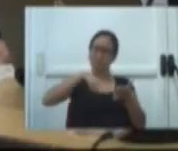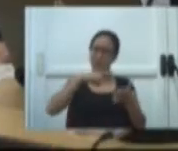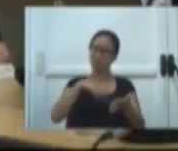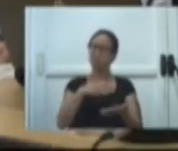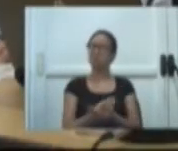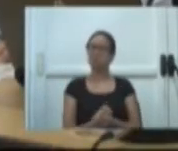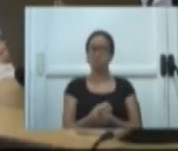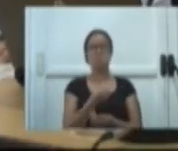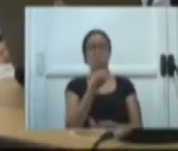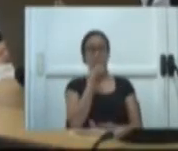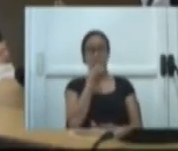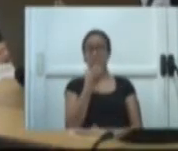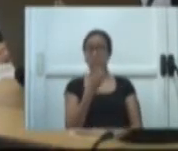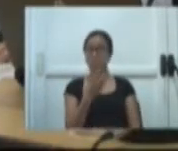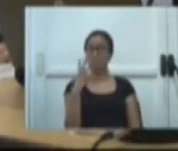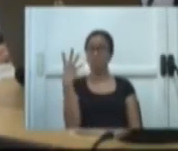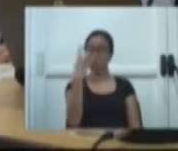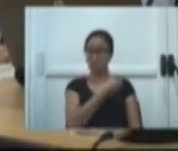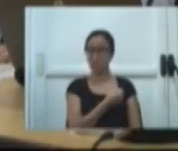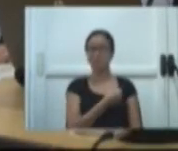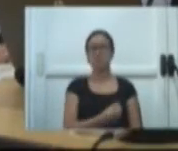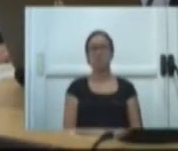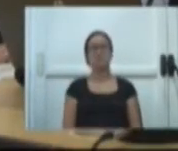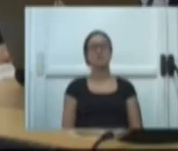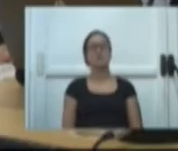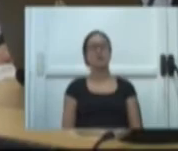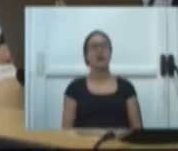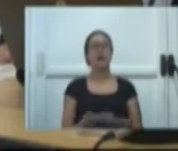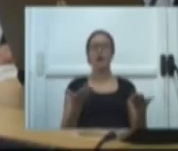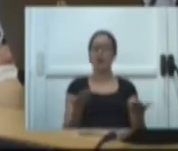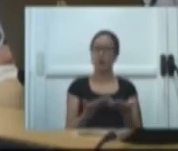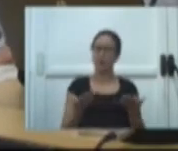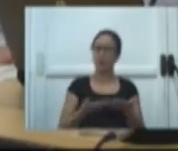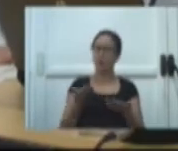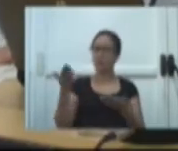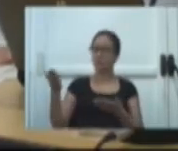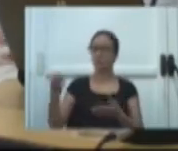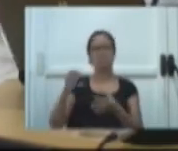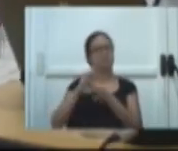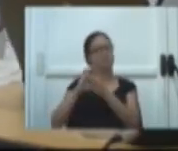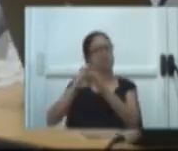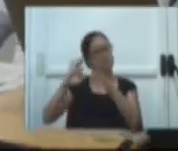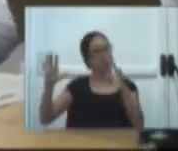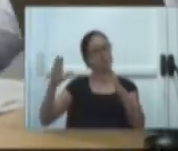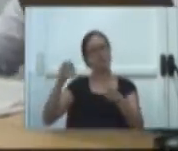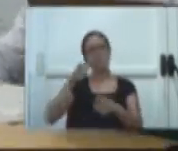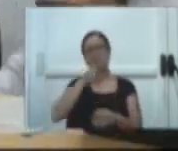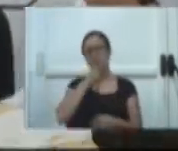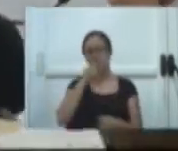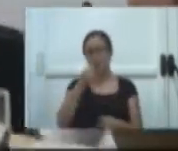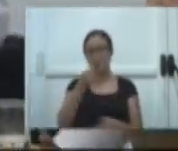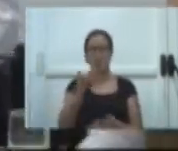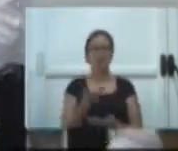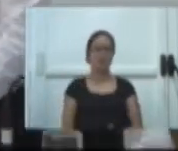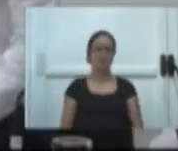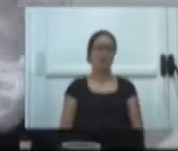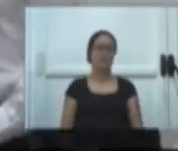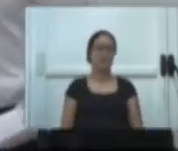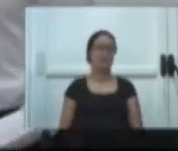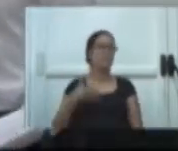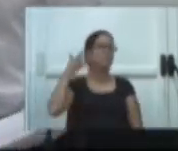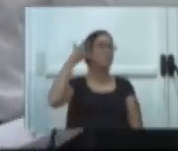belo currículo, nós passamos a palavra, então, para o homenageado. Por favor, fique à vontade.